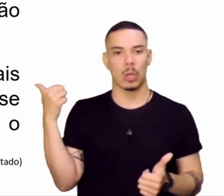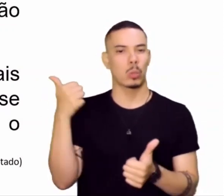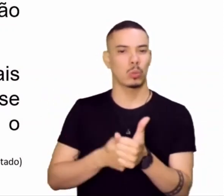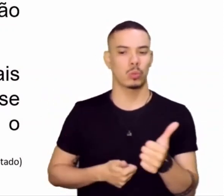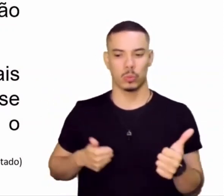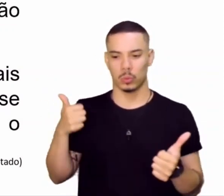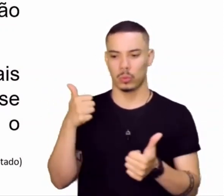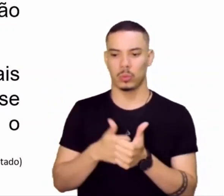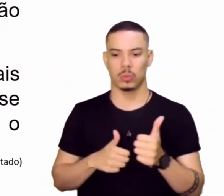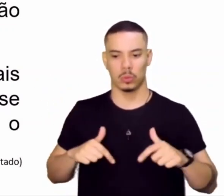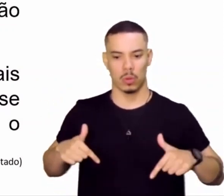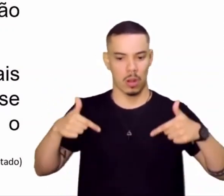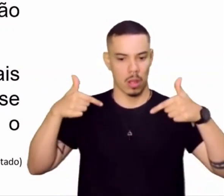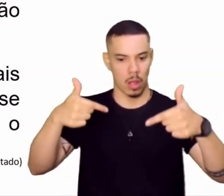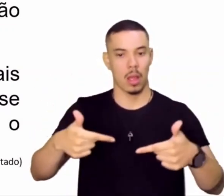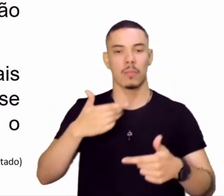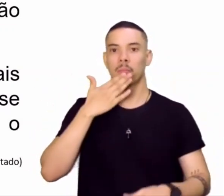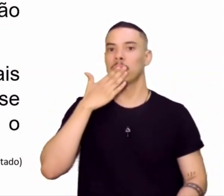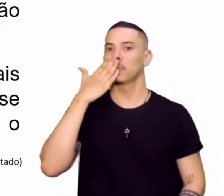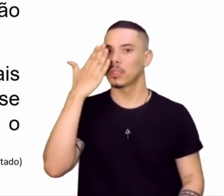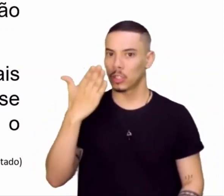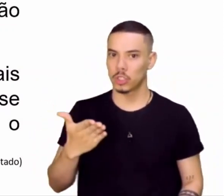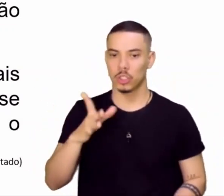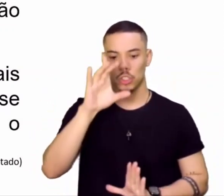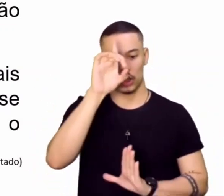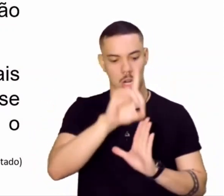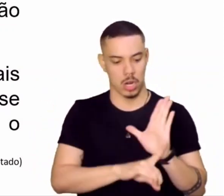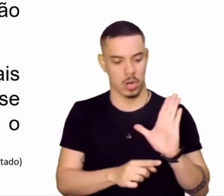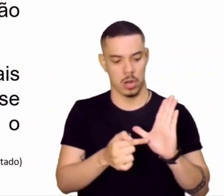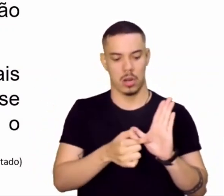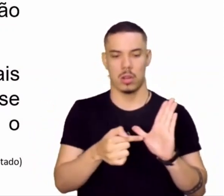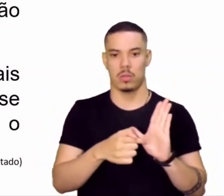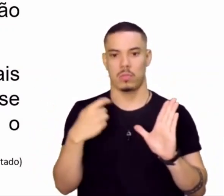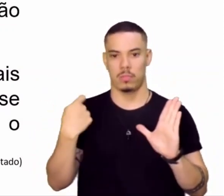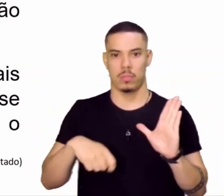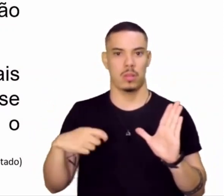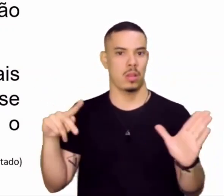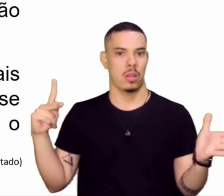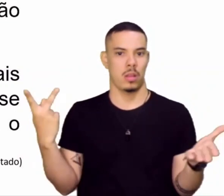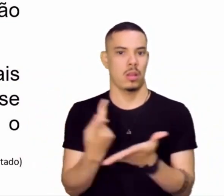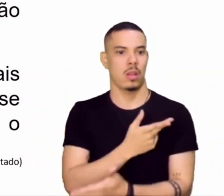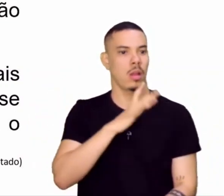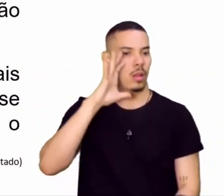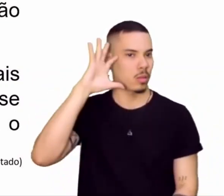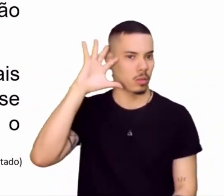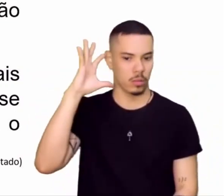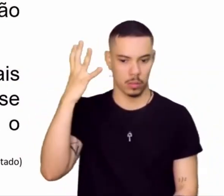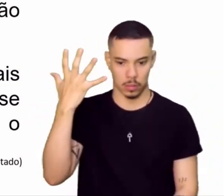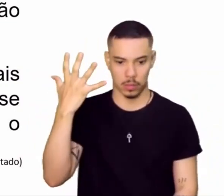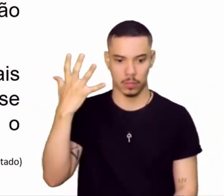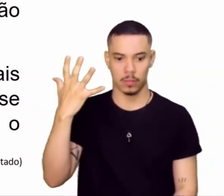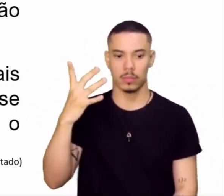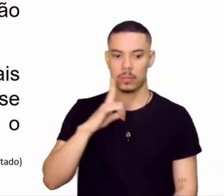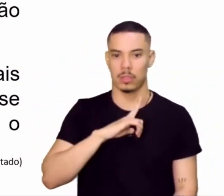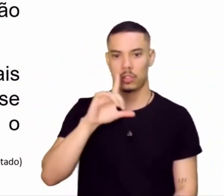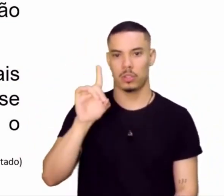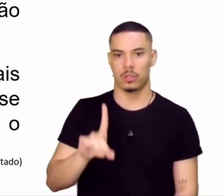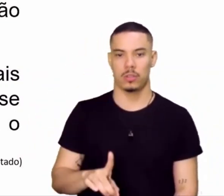por eles, de exigi-los, né? É esse o cerne da democracia. Então, a pessoa tem seus